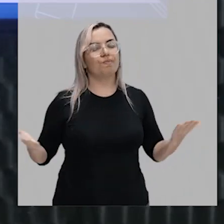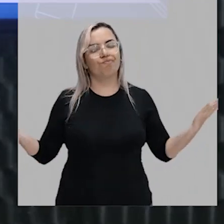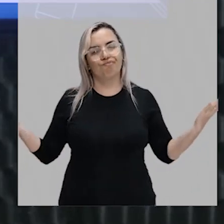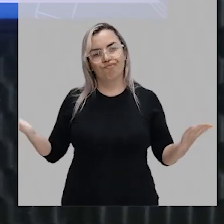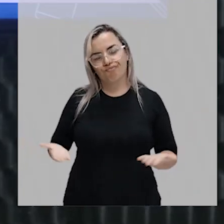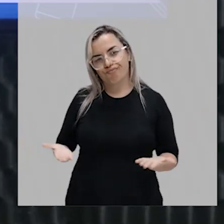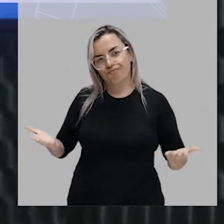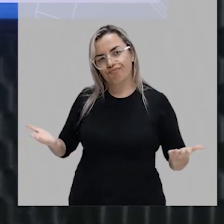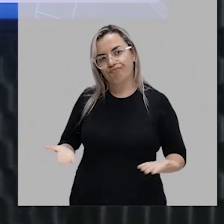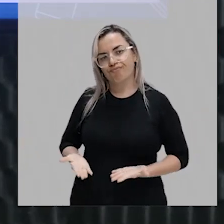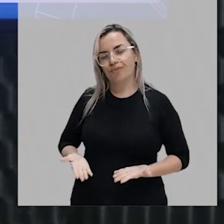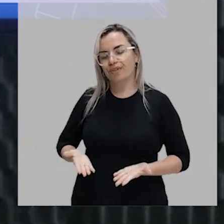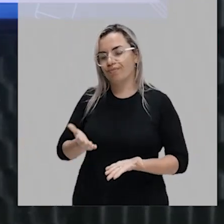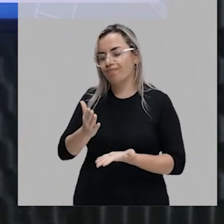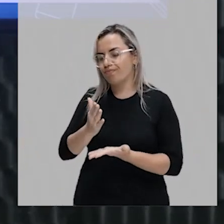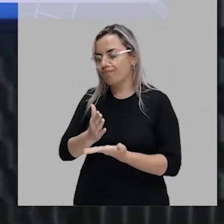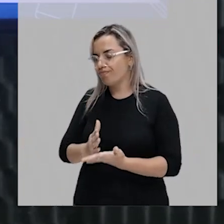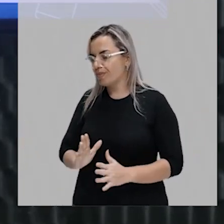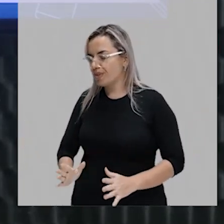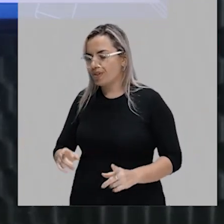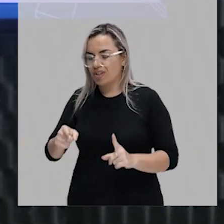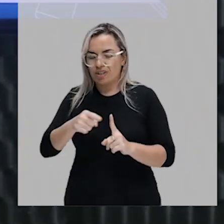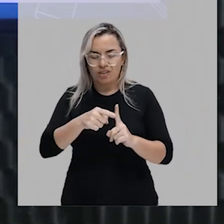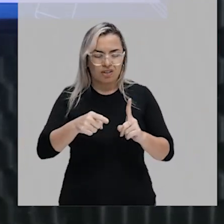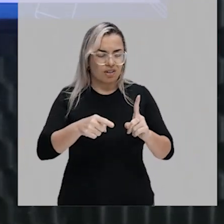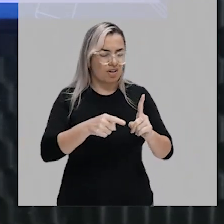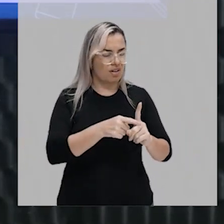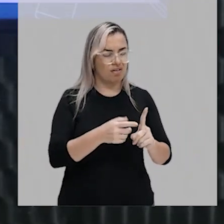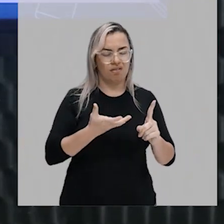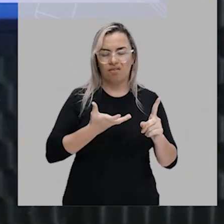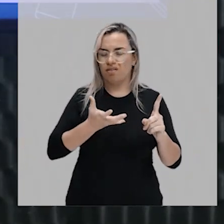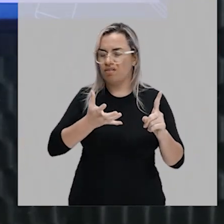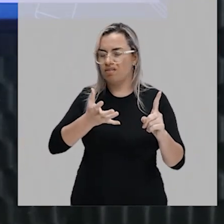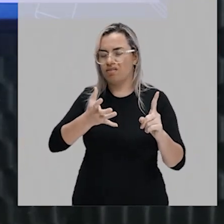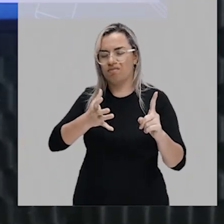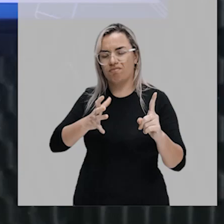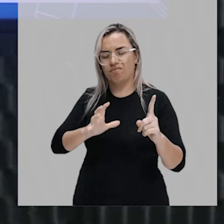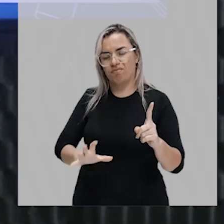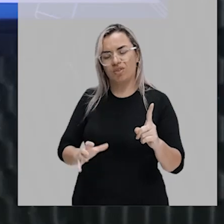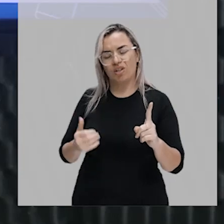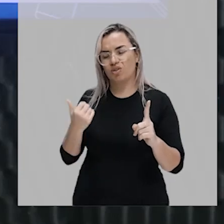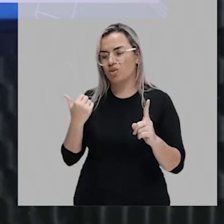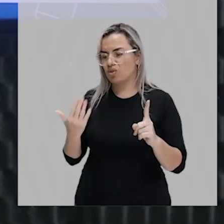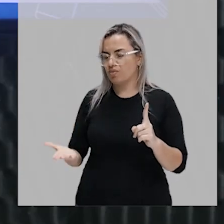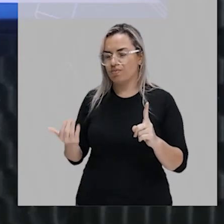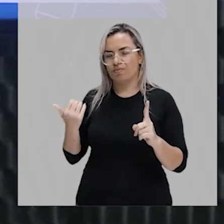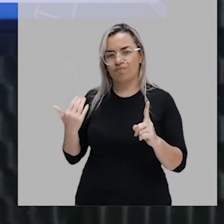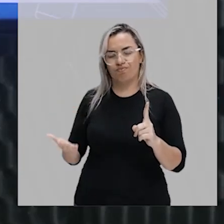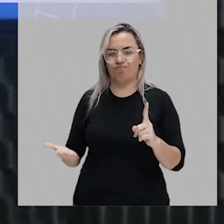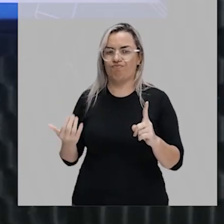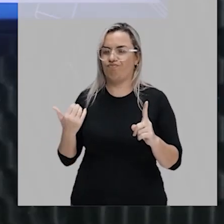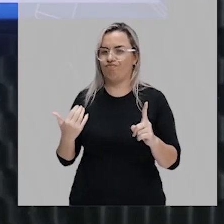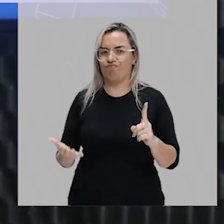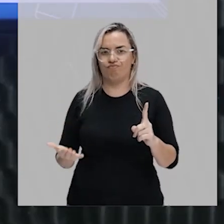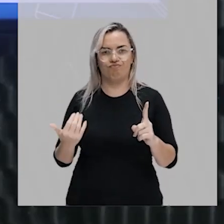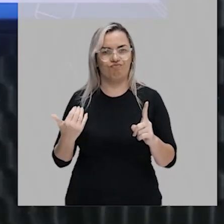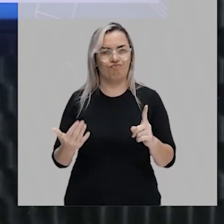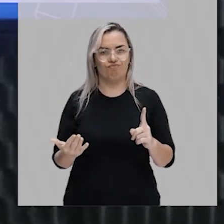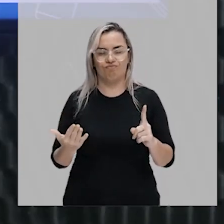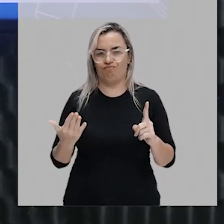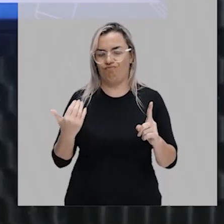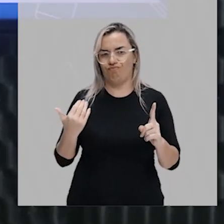acabam desenvolvendo a gravidez indesejada. Aí a sua adolescência, a sua juventude, ela acaba sendo